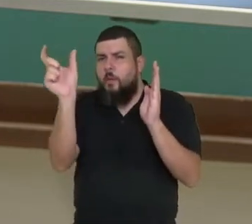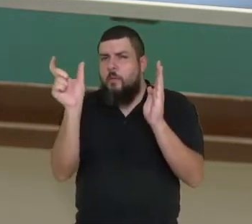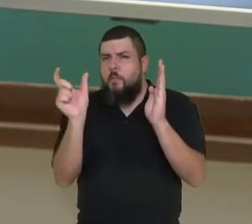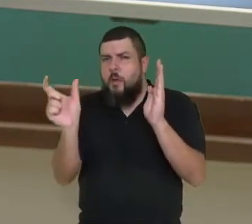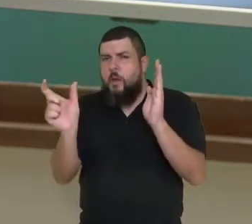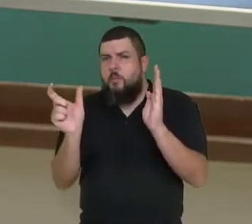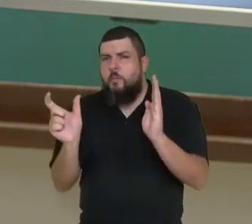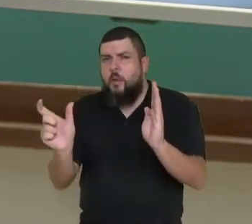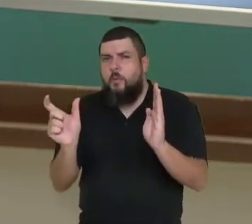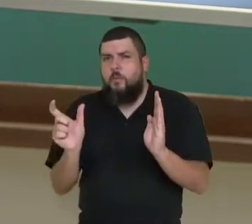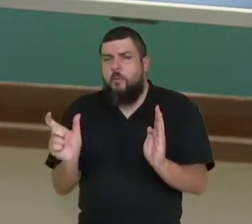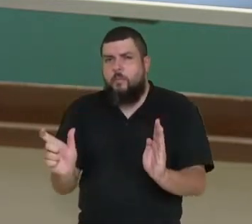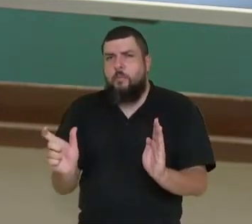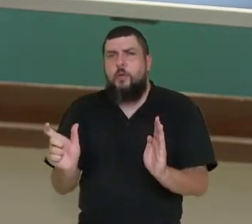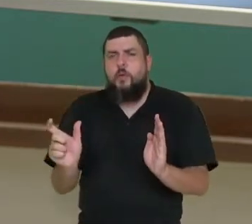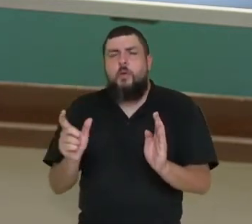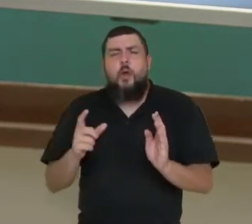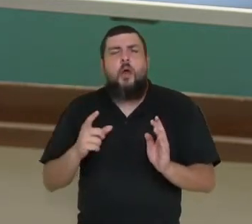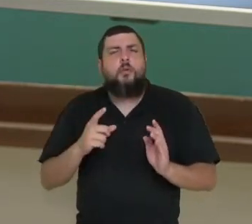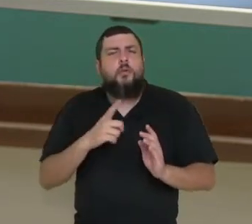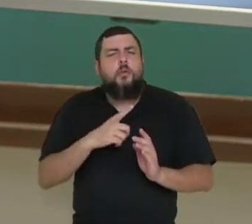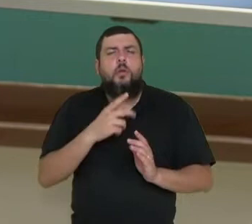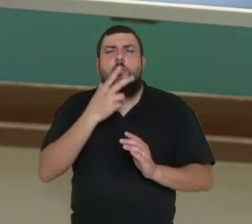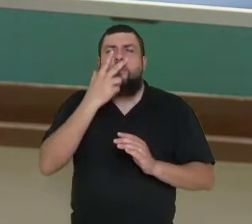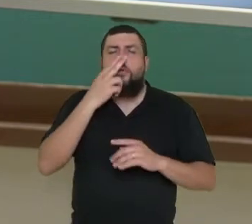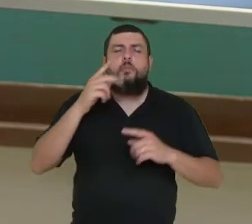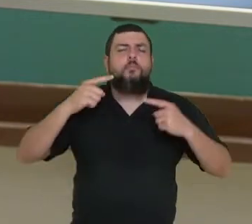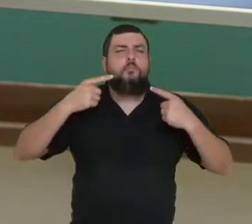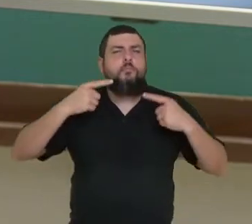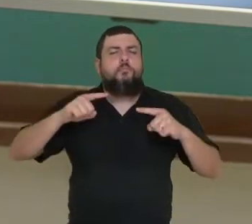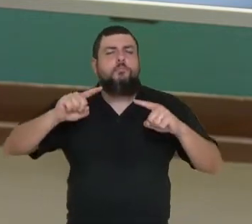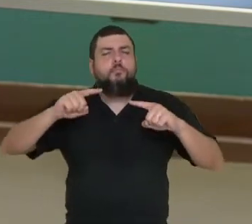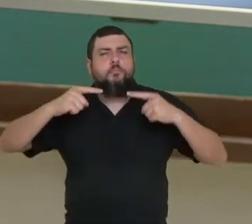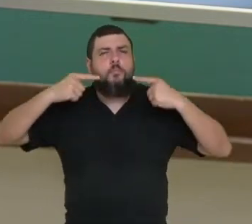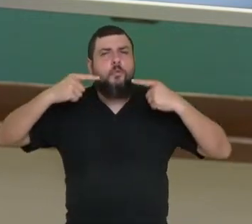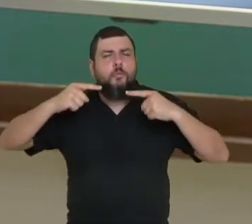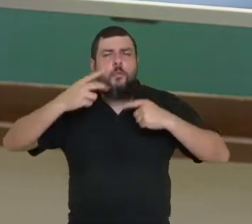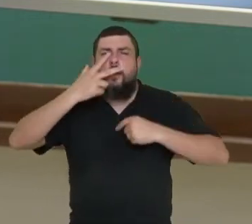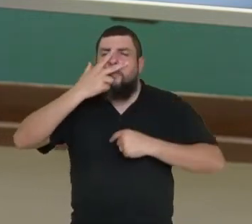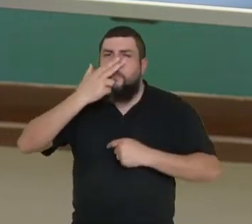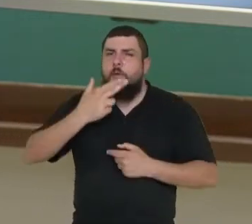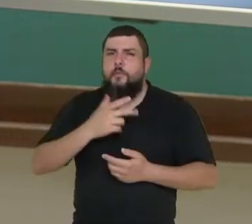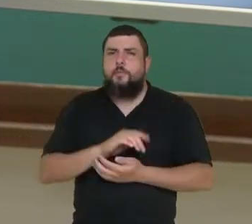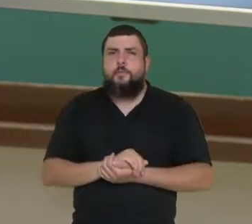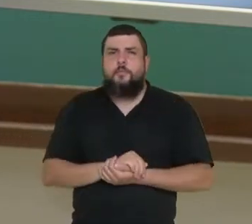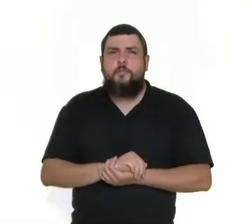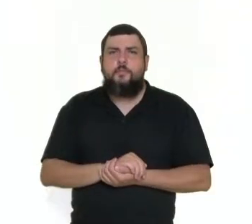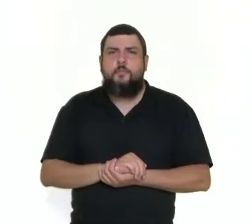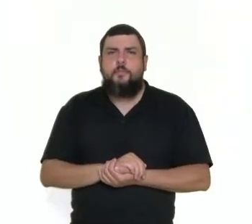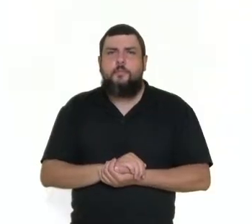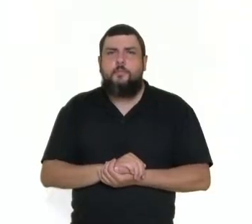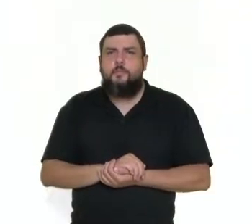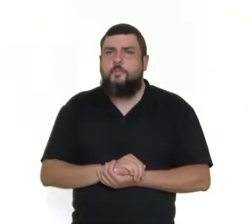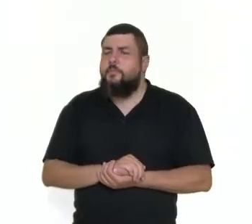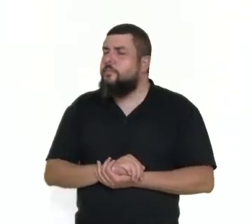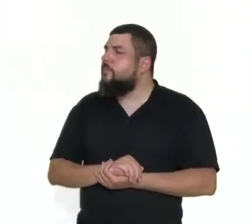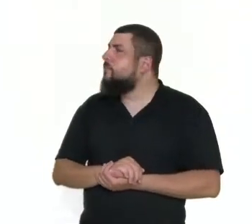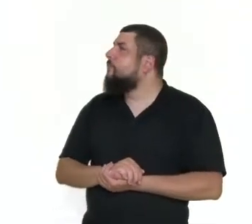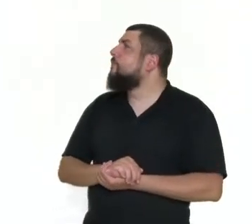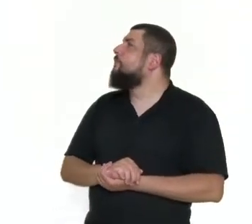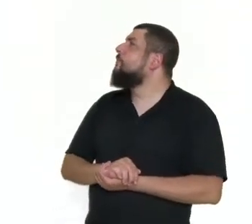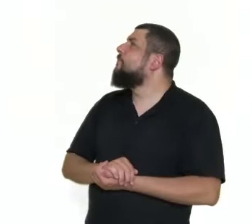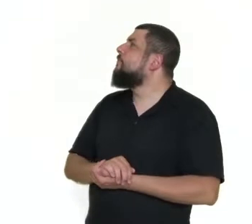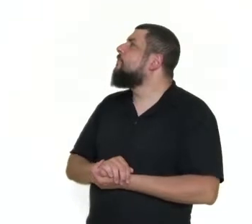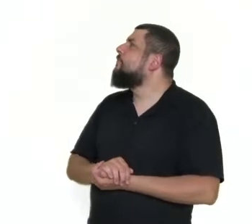essa estrofe tenha bastante musicalidade, ritmo, né, por meio dessas rimas. Então vejam, o cordel é uma